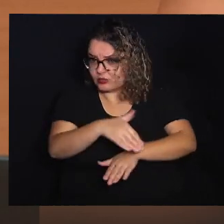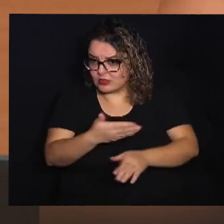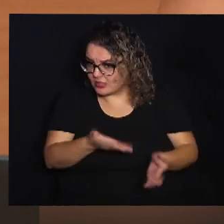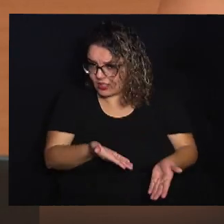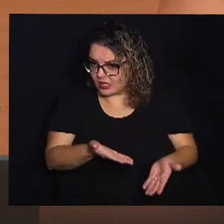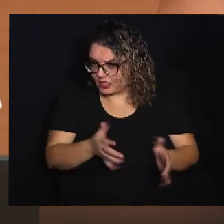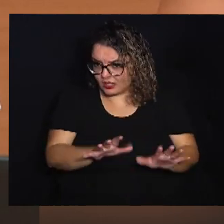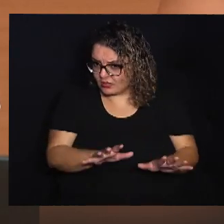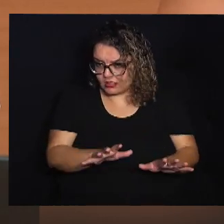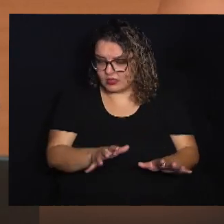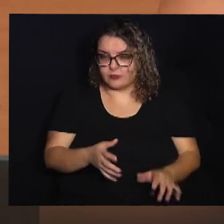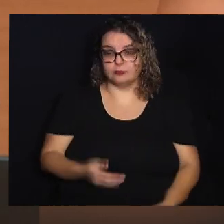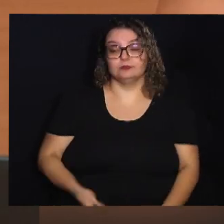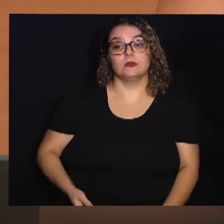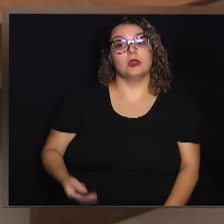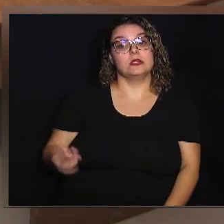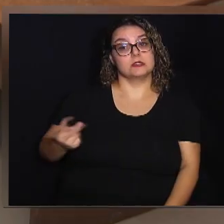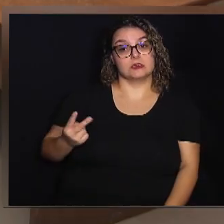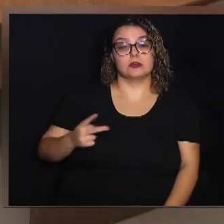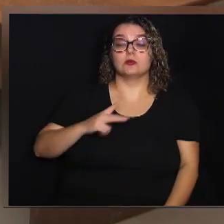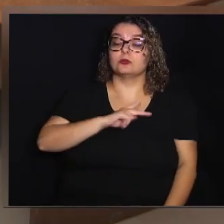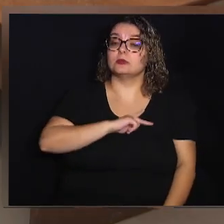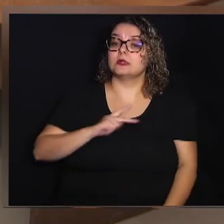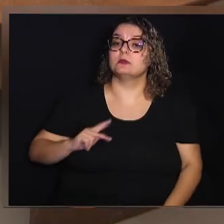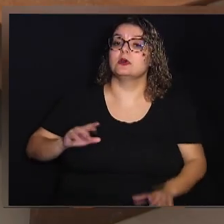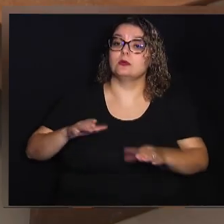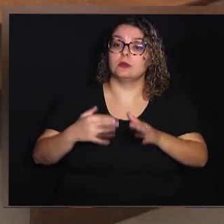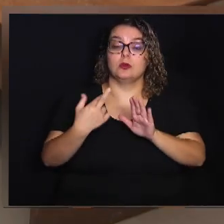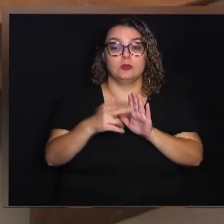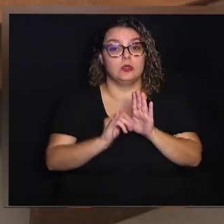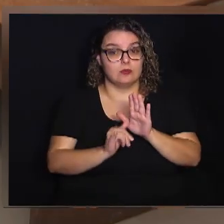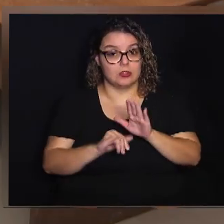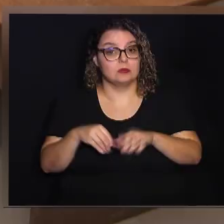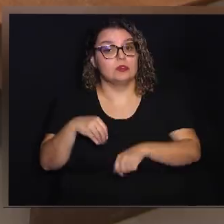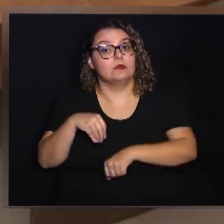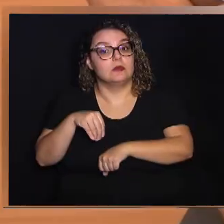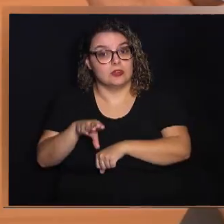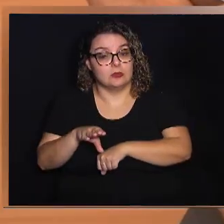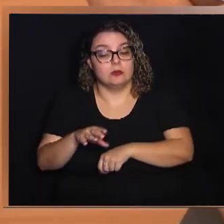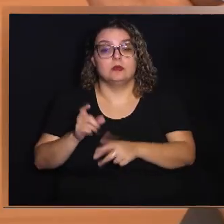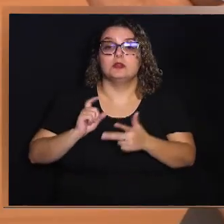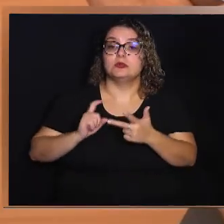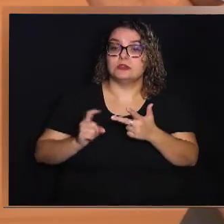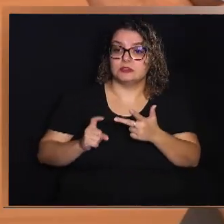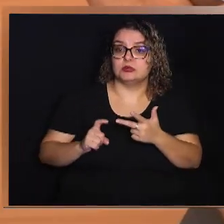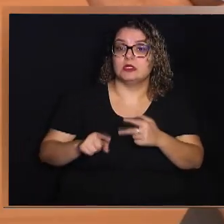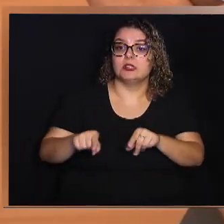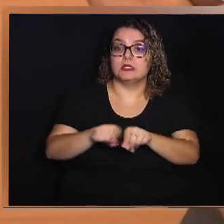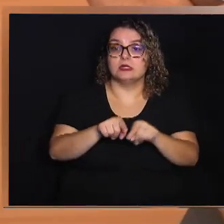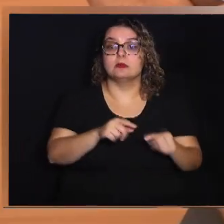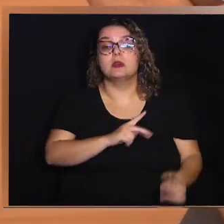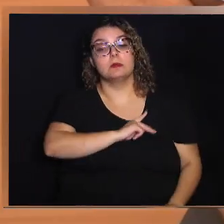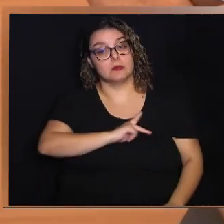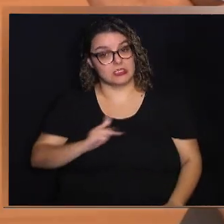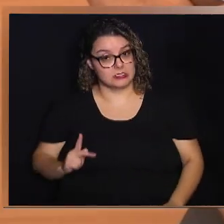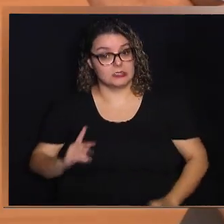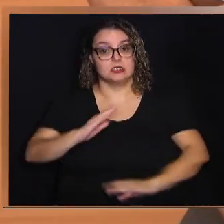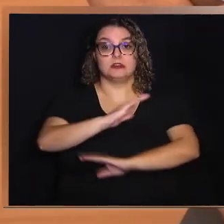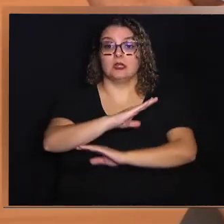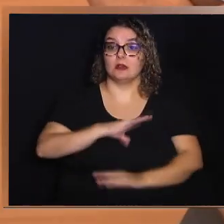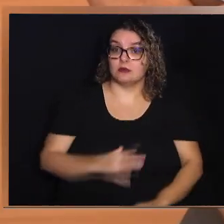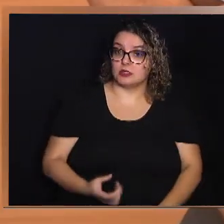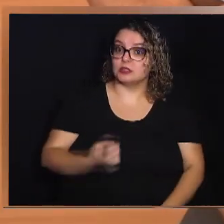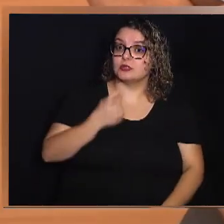ele não quer estar n ali na rua agora segundo o presidente da Comissão o relatório será enviado para o executivo e para a